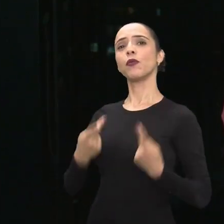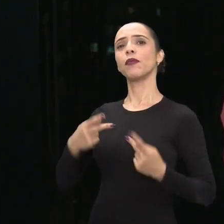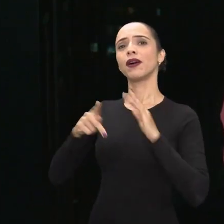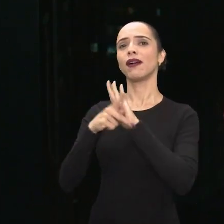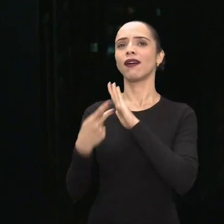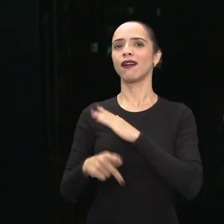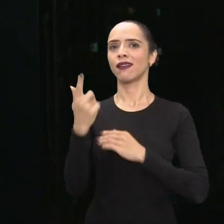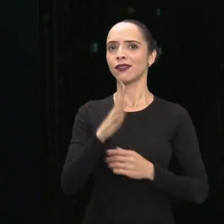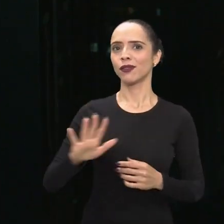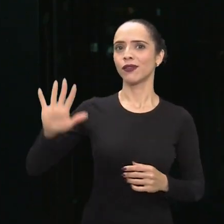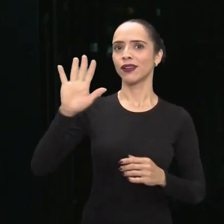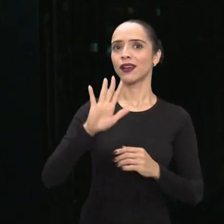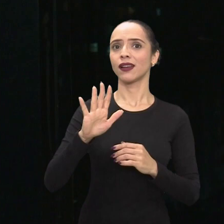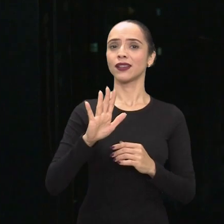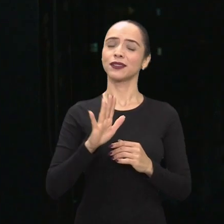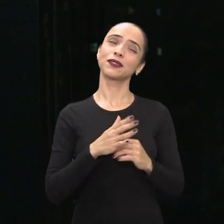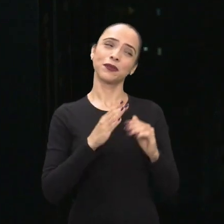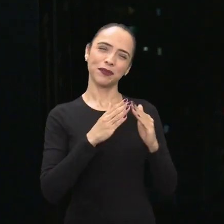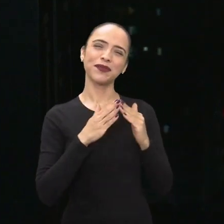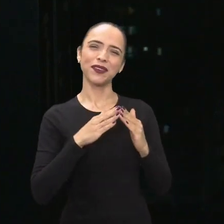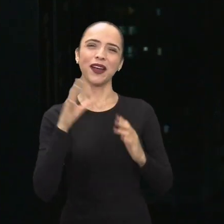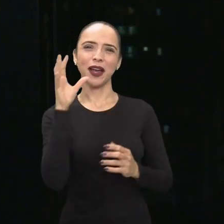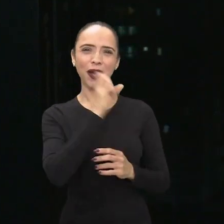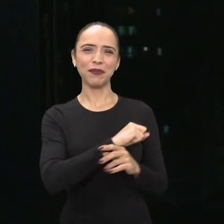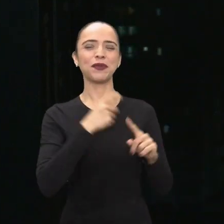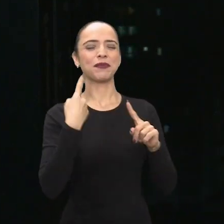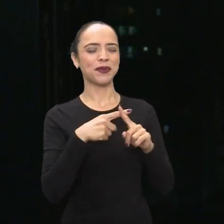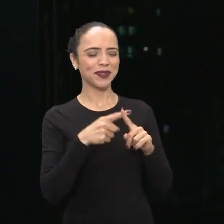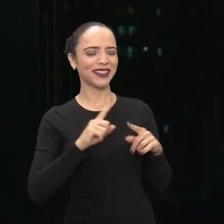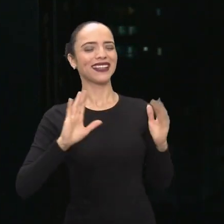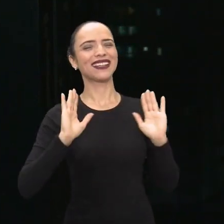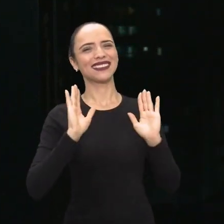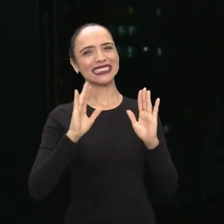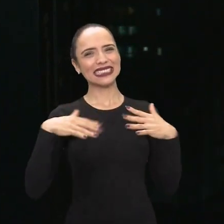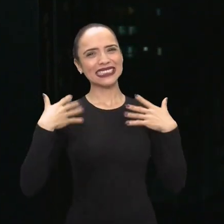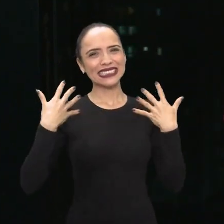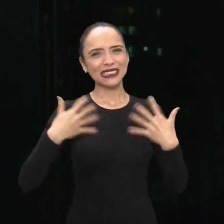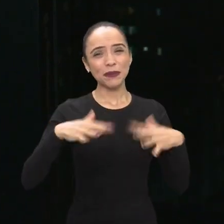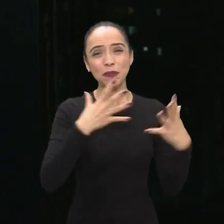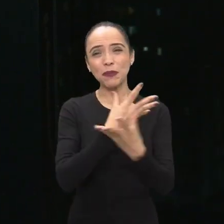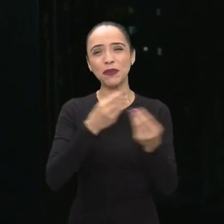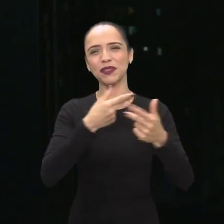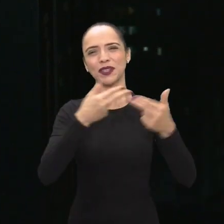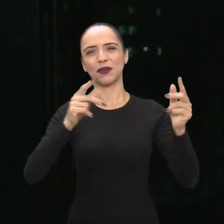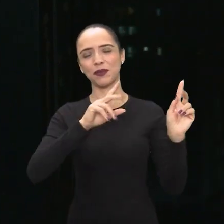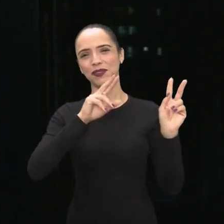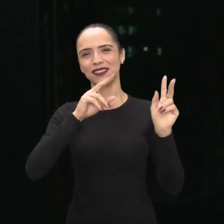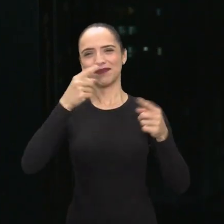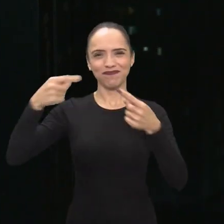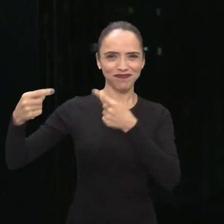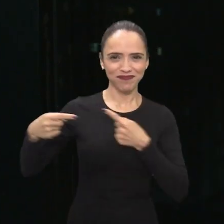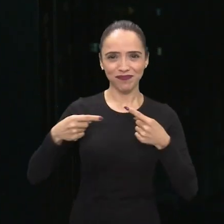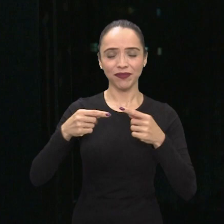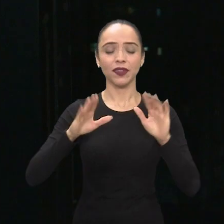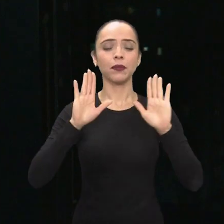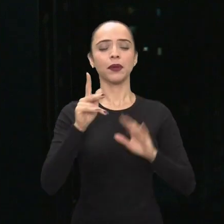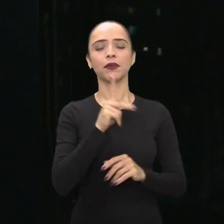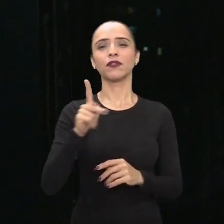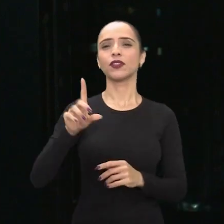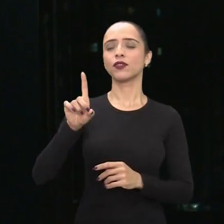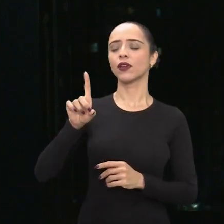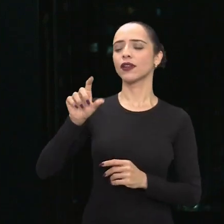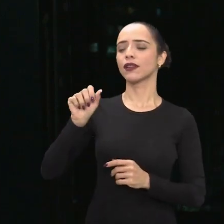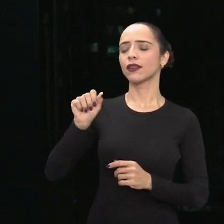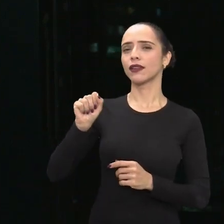no Estado de Goiás de uma forma Claro rápida né porque isso daria um programa inteiro para a gente discutir mas professora Dalva que que a senhora acha que são